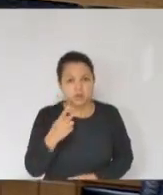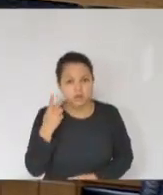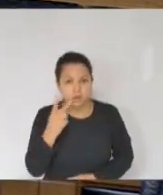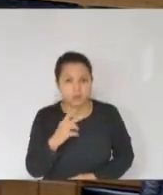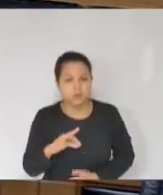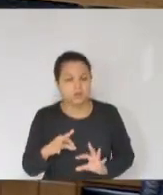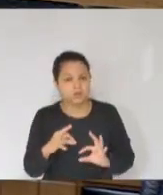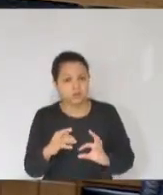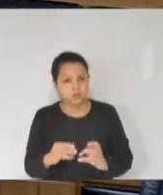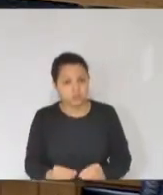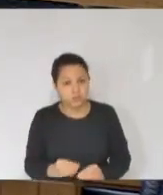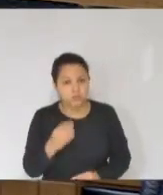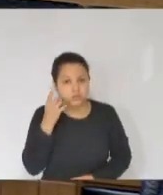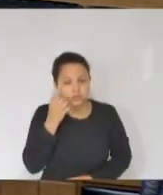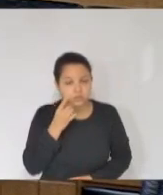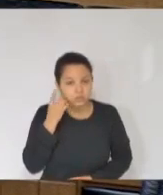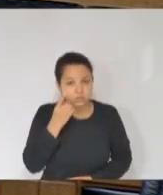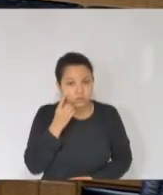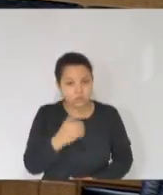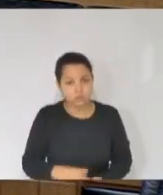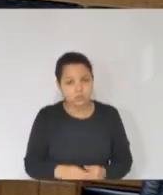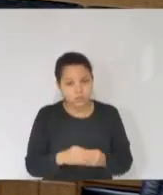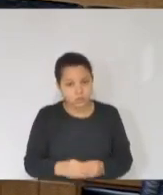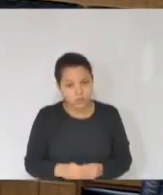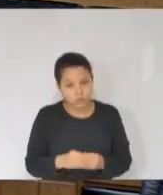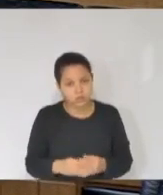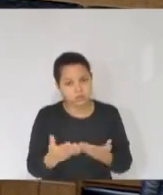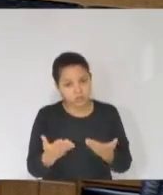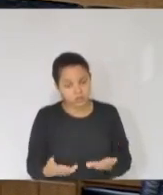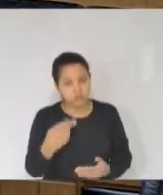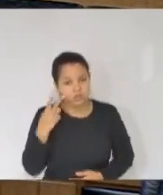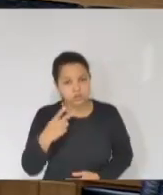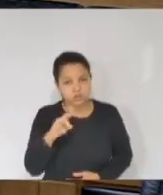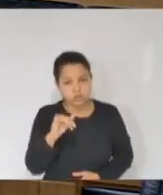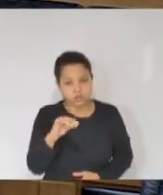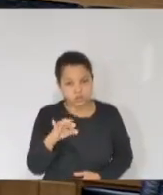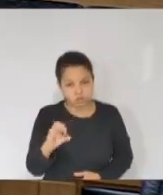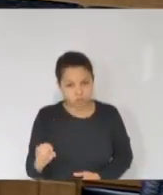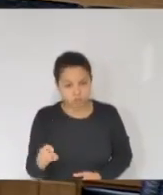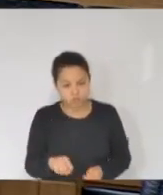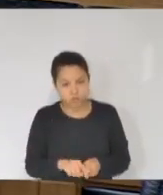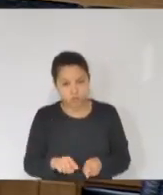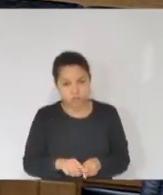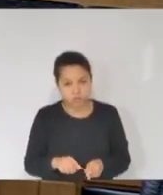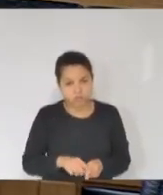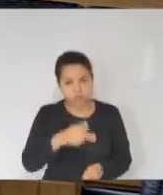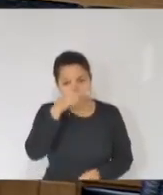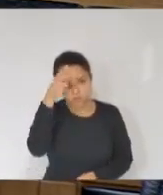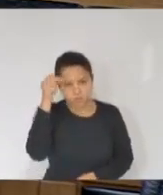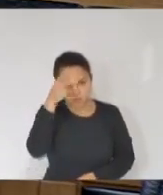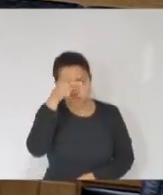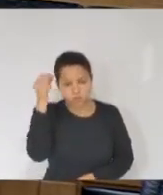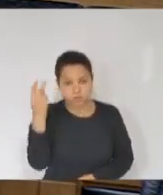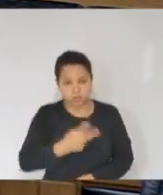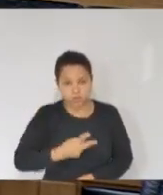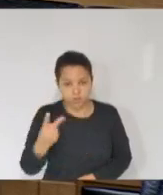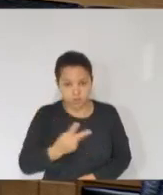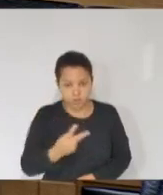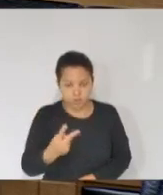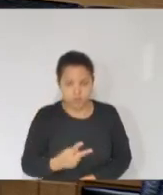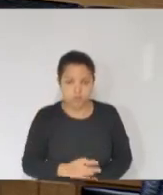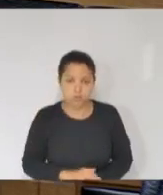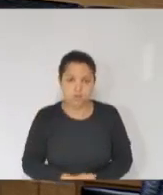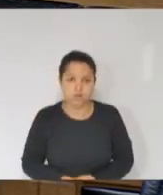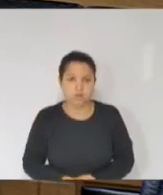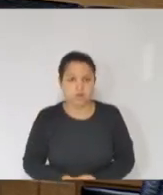deputados. Cumprimentar o Chiquinho, nosso vereador Chico, nosso vice-prefeito Ivanura, ex-prefeito Vitor Meirelles. E